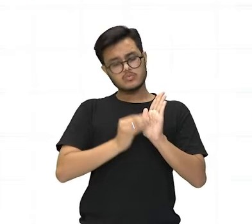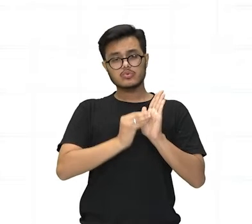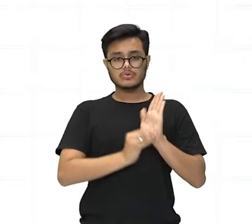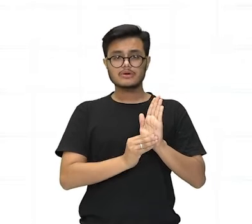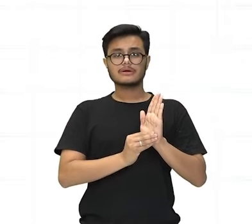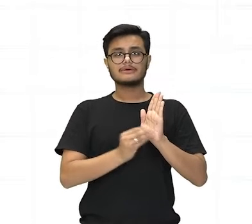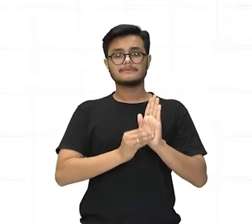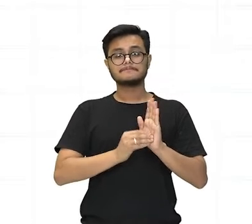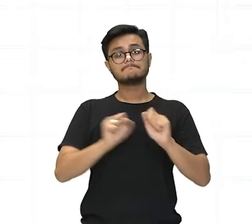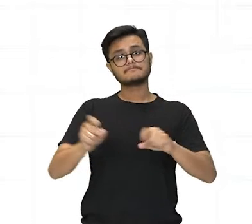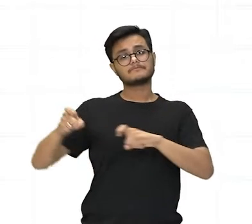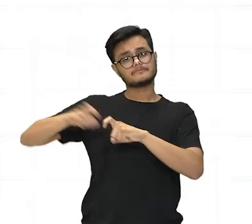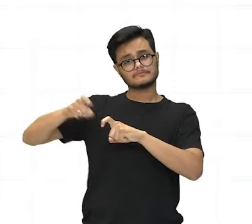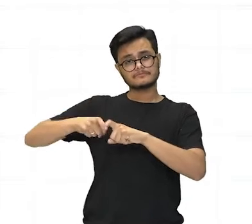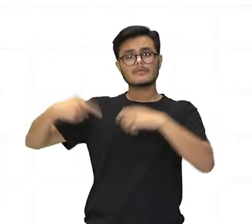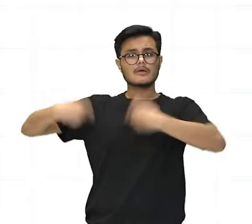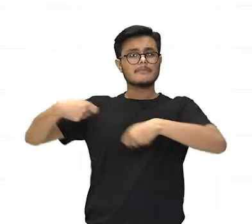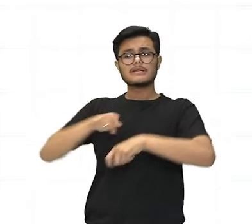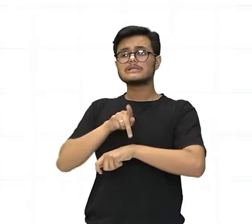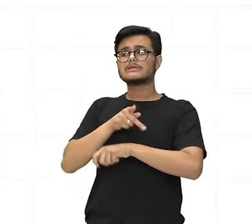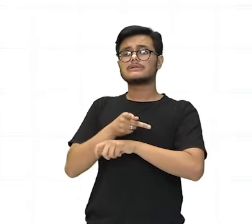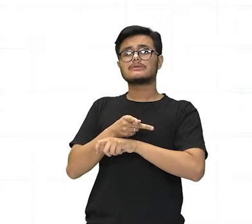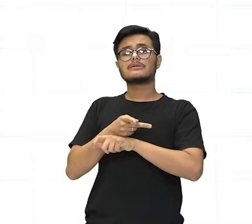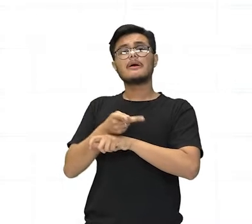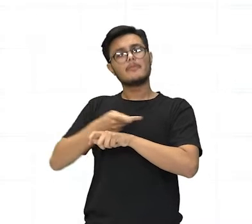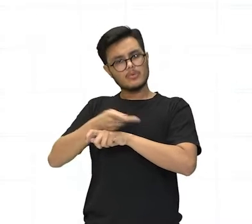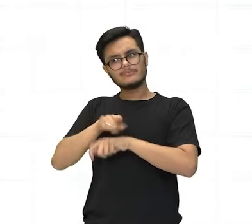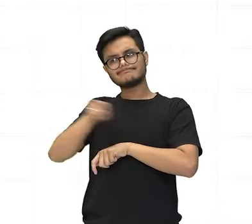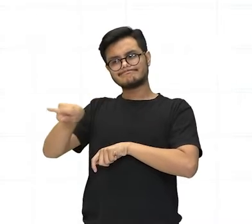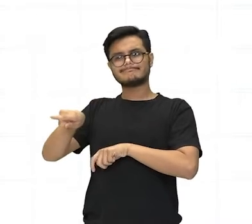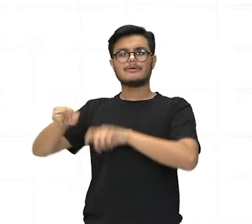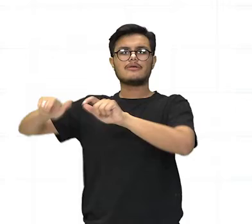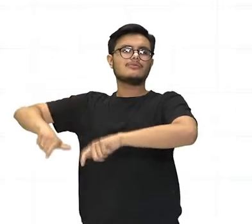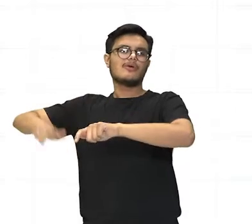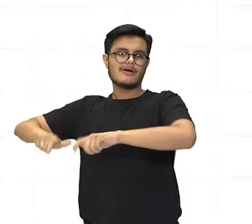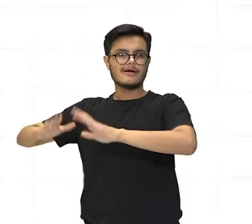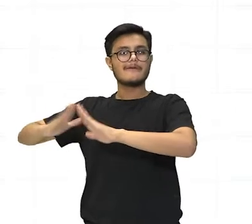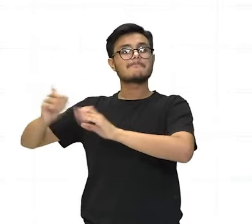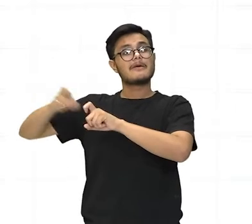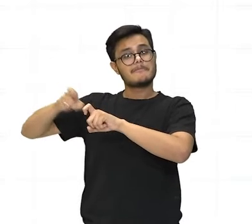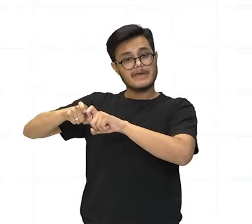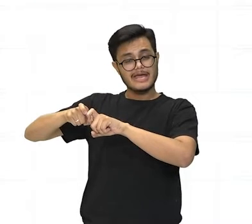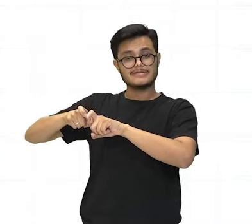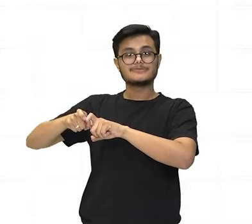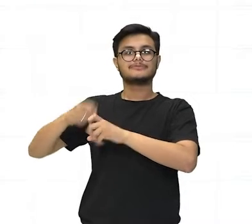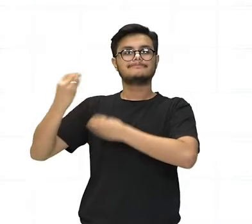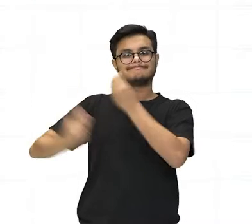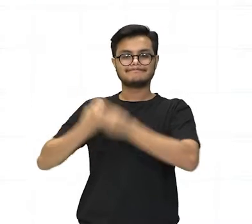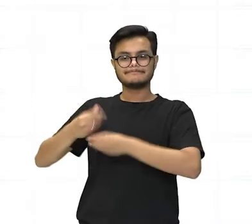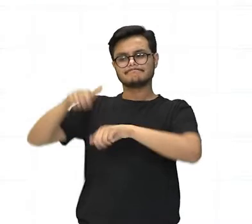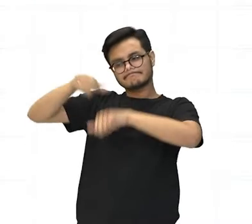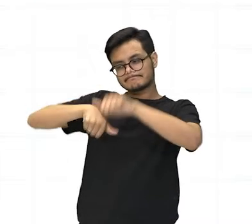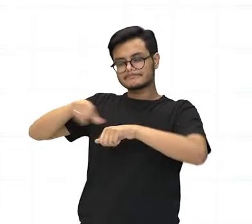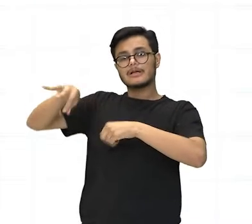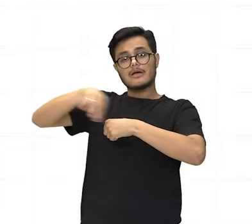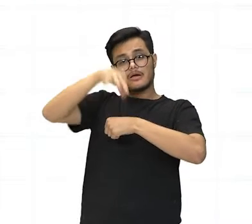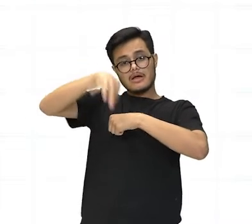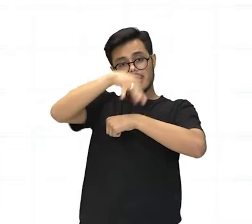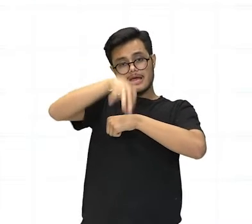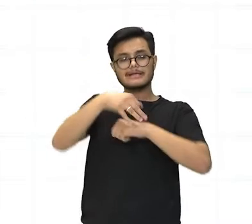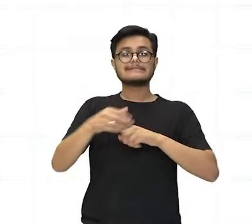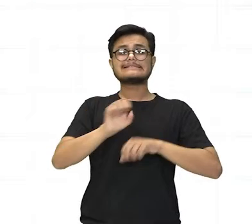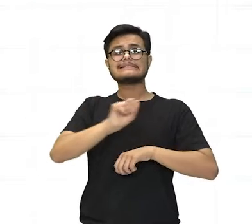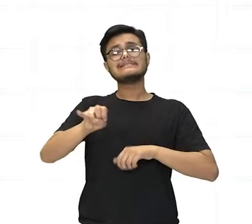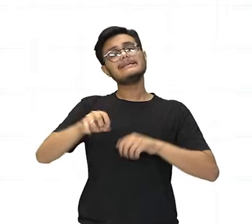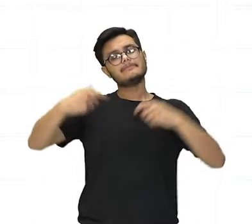o médico deverá ser consultado imediatamente para avaliar o corte e realizar a sutura, caso